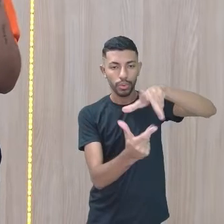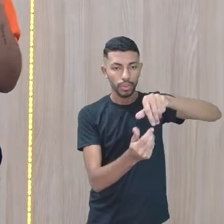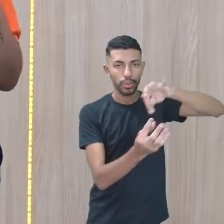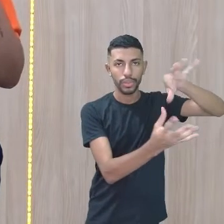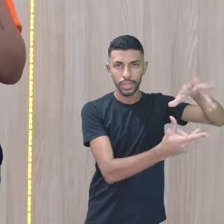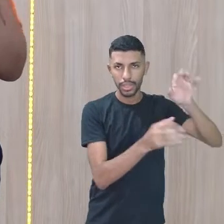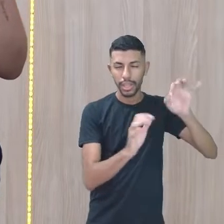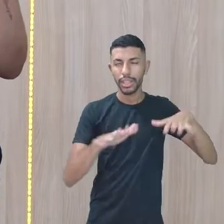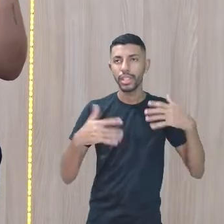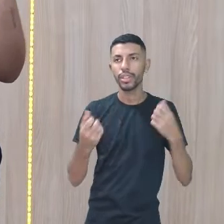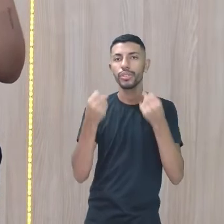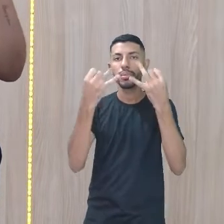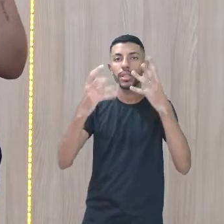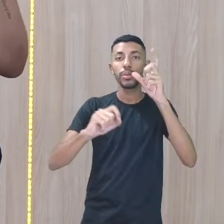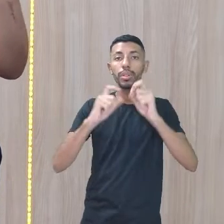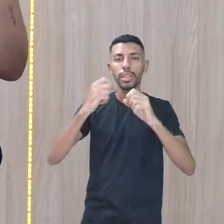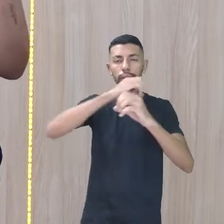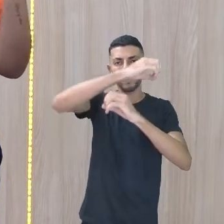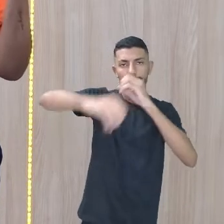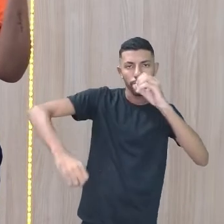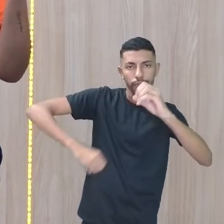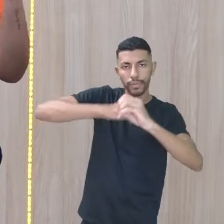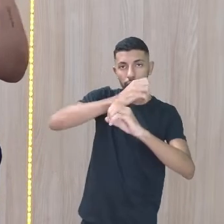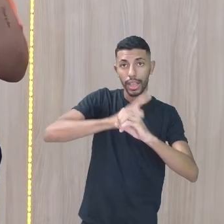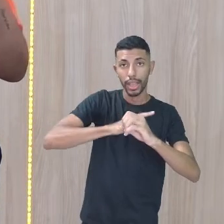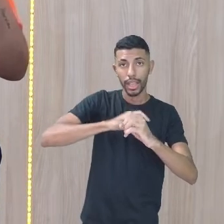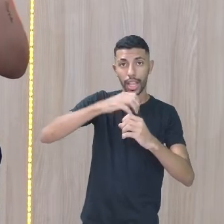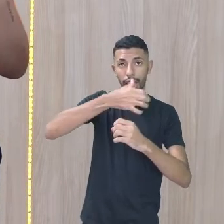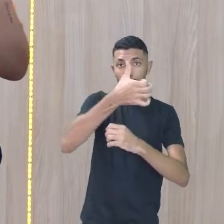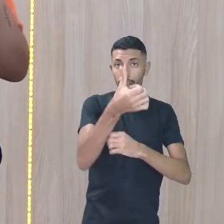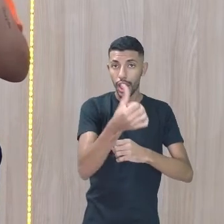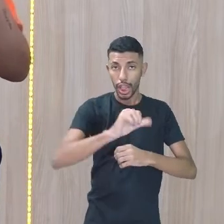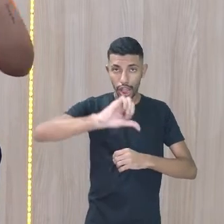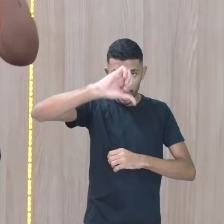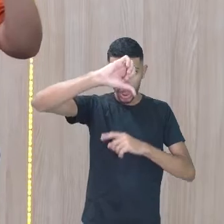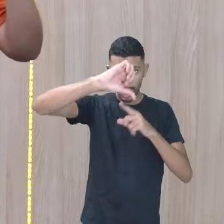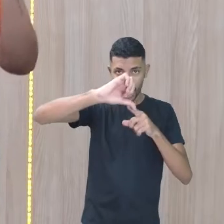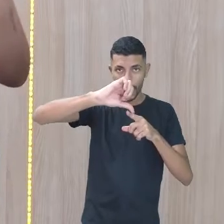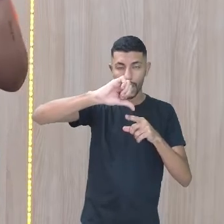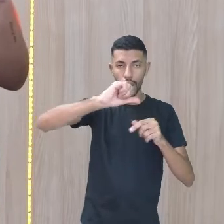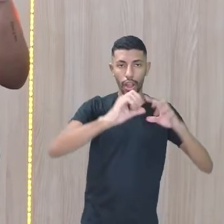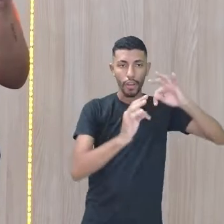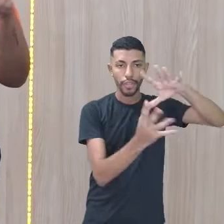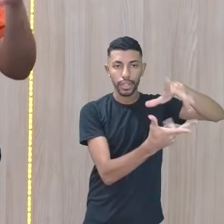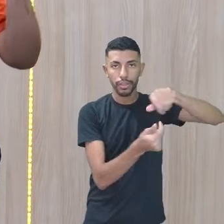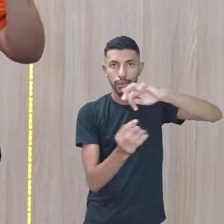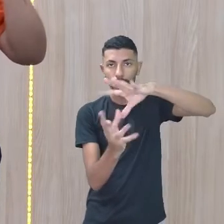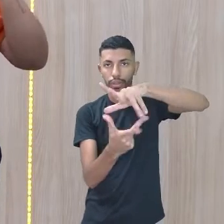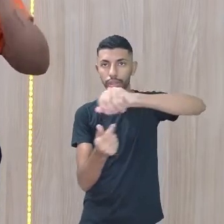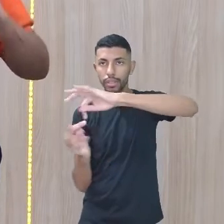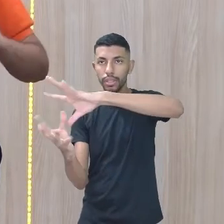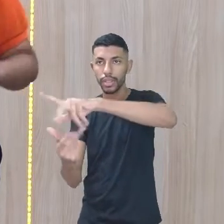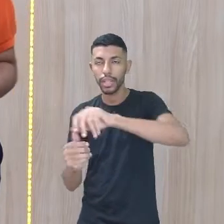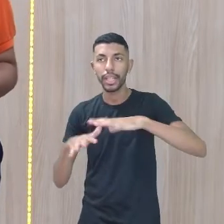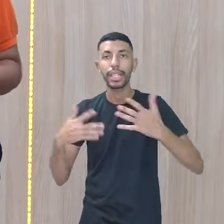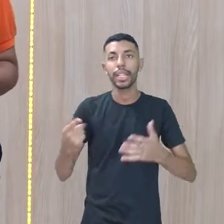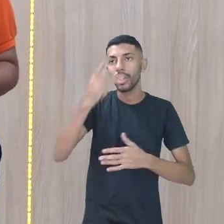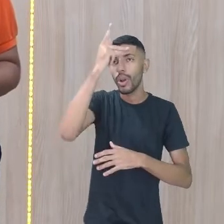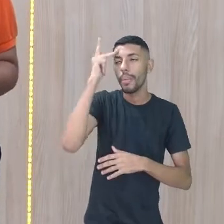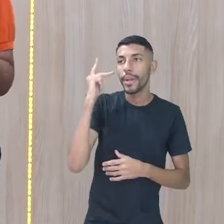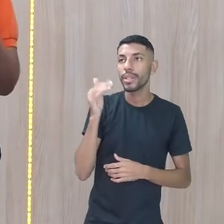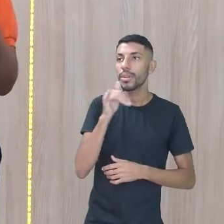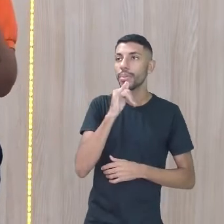sistema solar é organizado em 9 planetas. Aí alguém que está assistindo fala, eu não sei o que é um